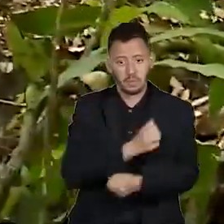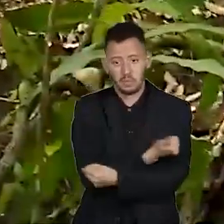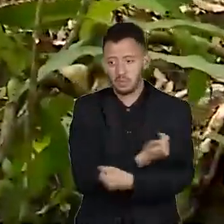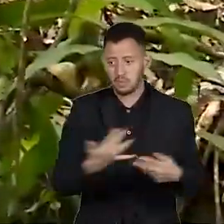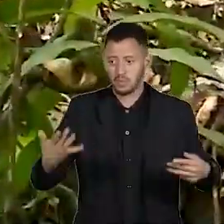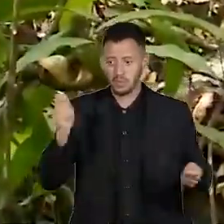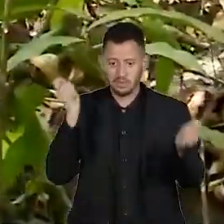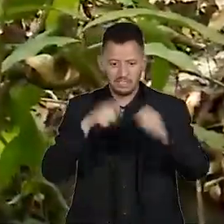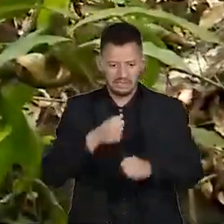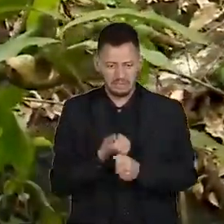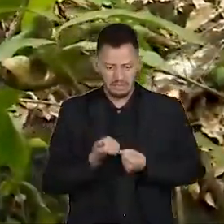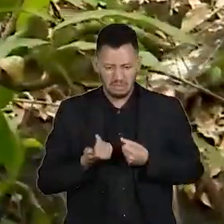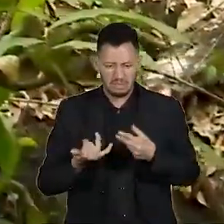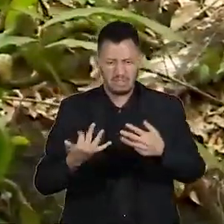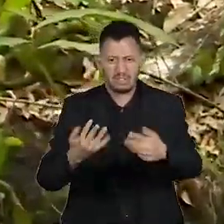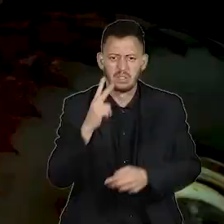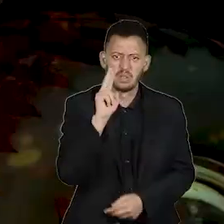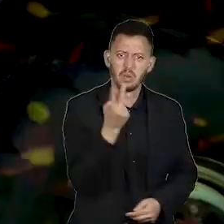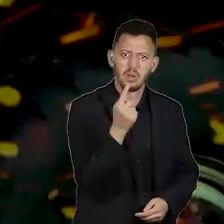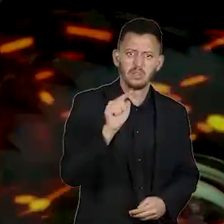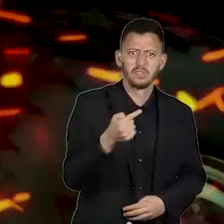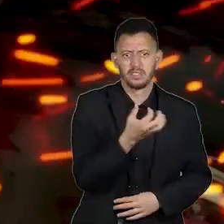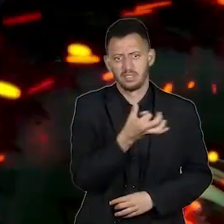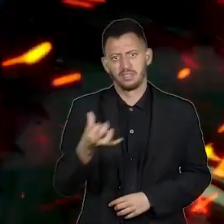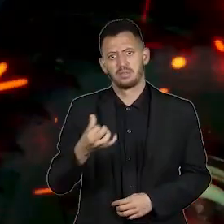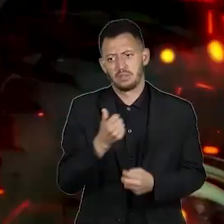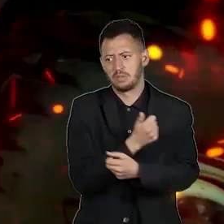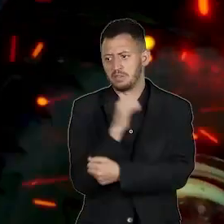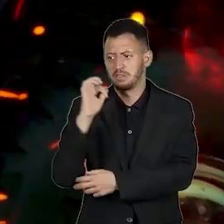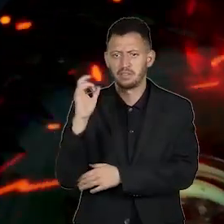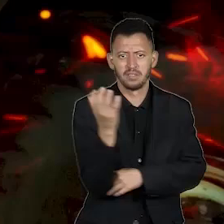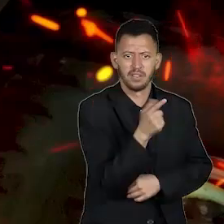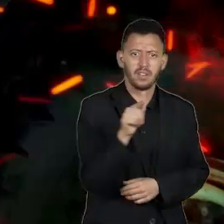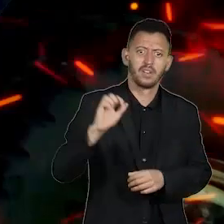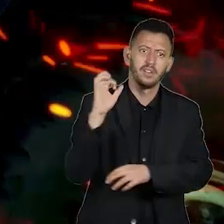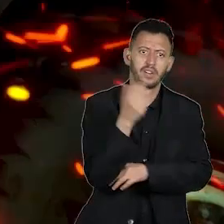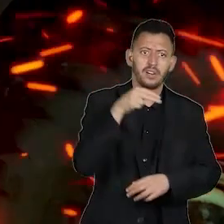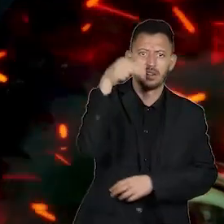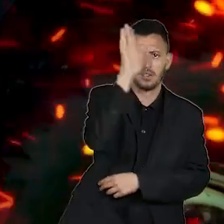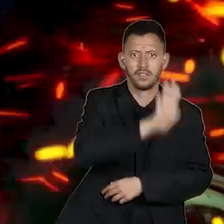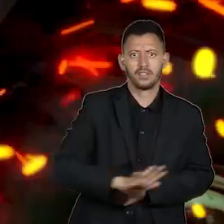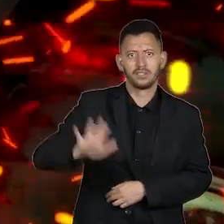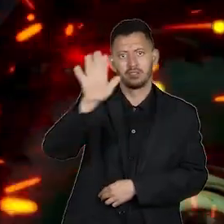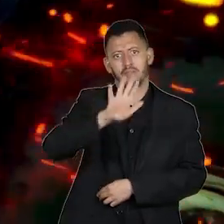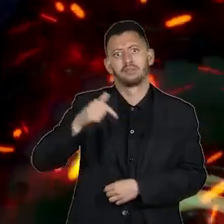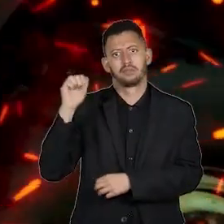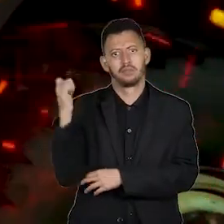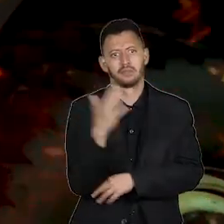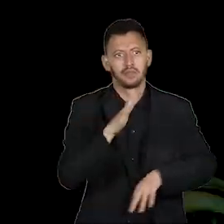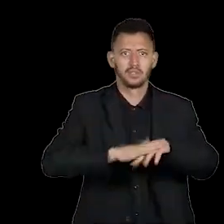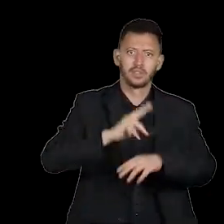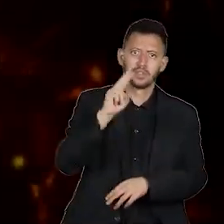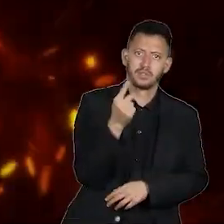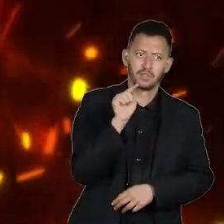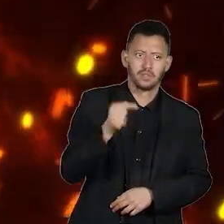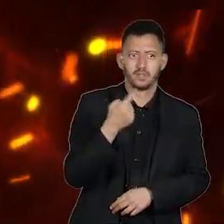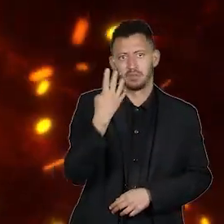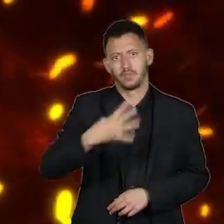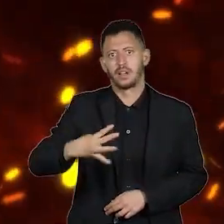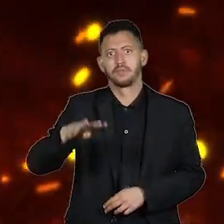intensificado. As queimadas consumiram 2,6 mil hectares da Floresta Nacional, a Flona,